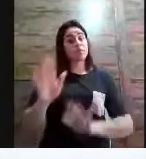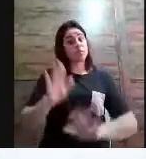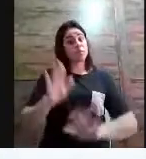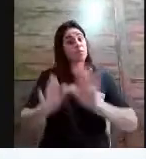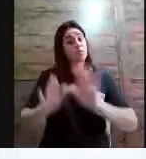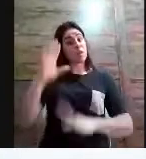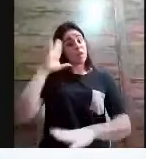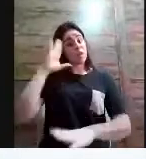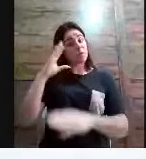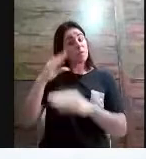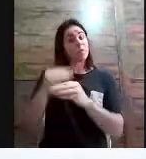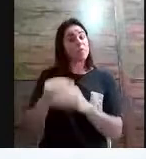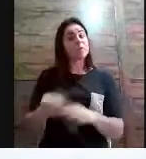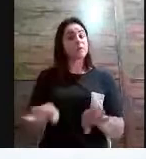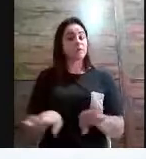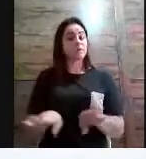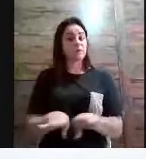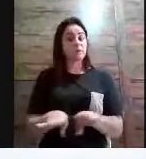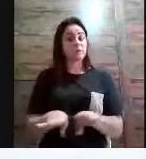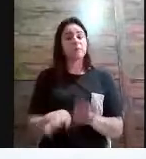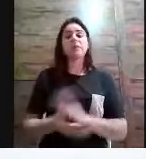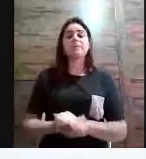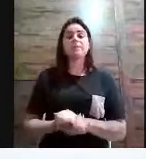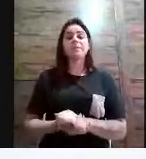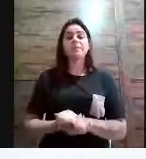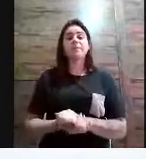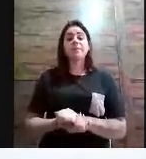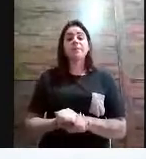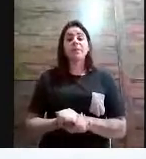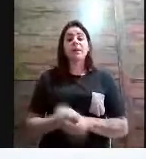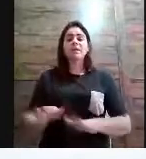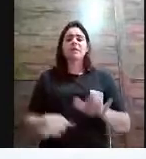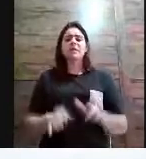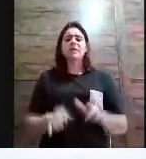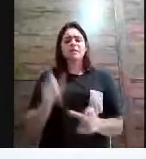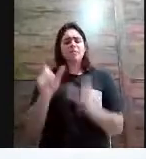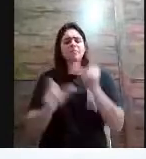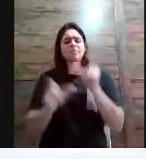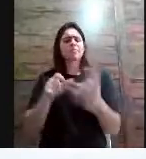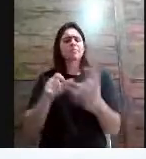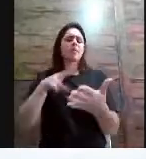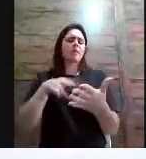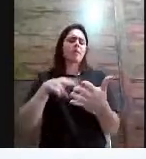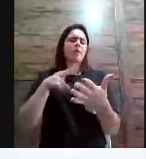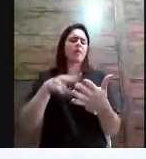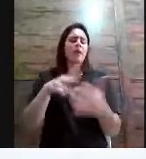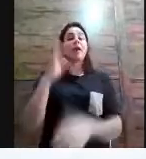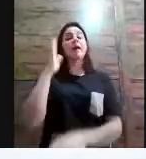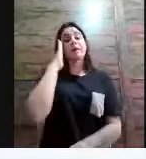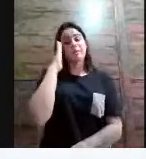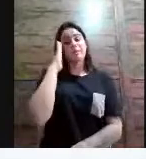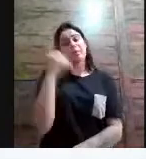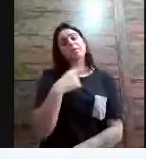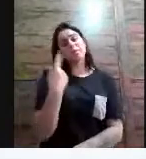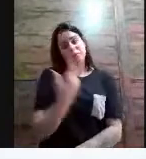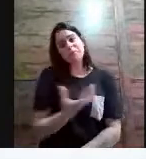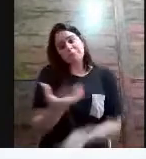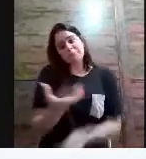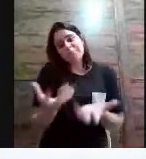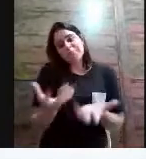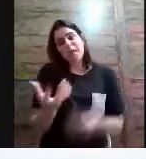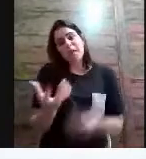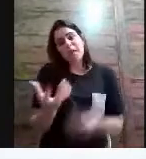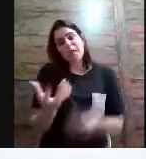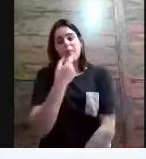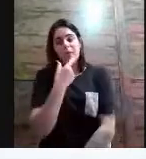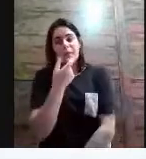Então, as pessoas ainda ficam... Eu até entendo que é um desespero, que não tem um remédio específico, mas não adianta você usar um